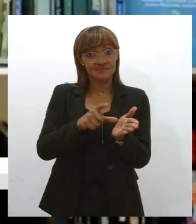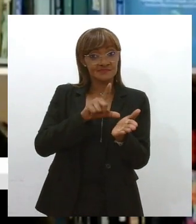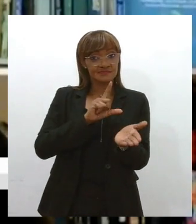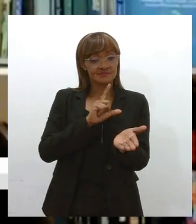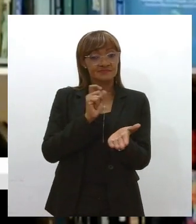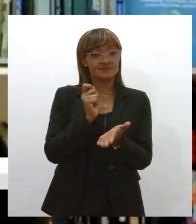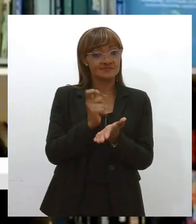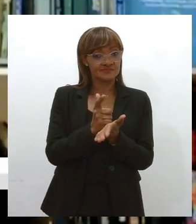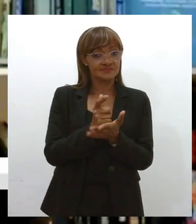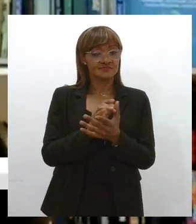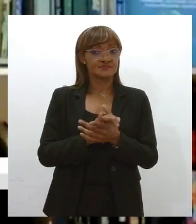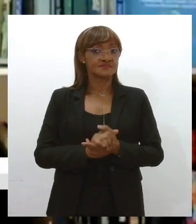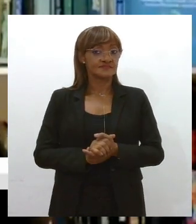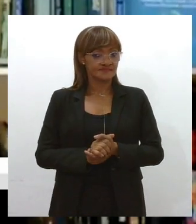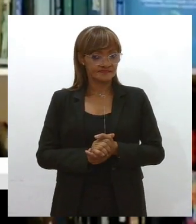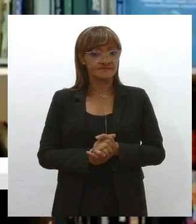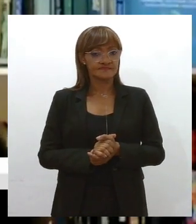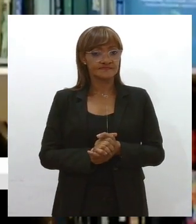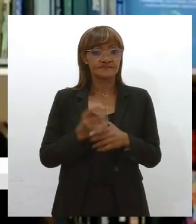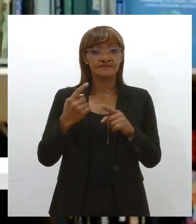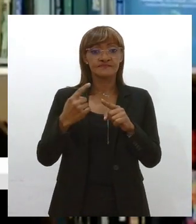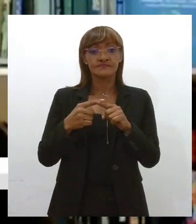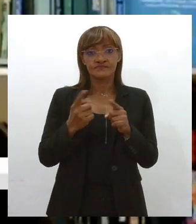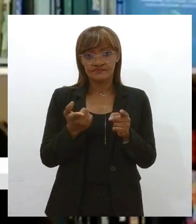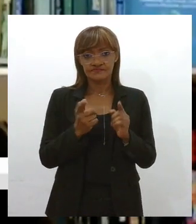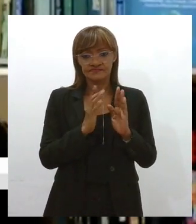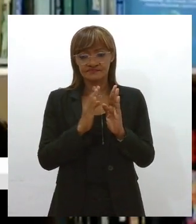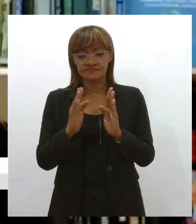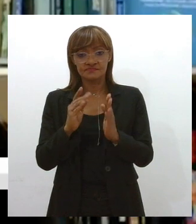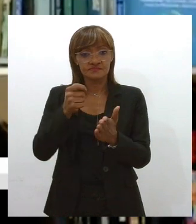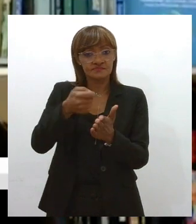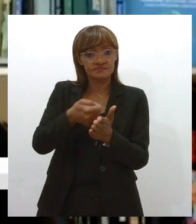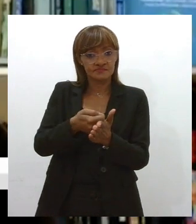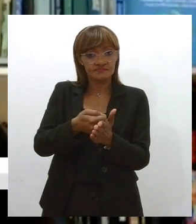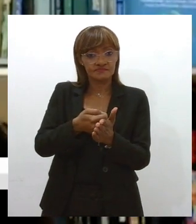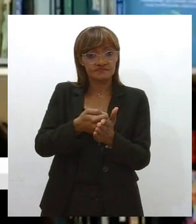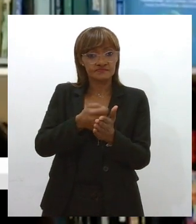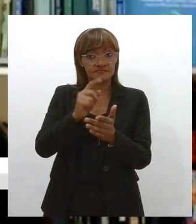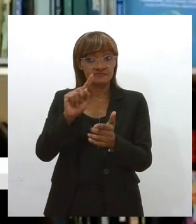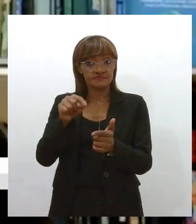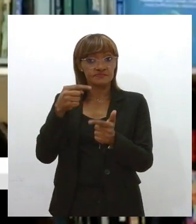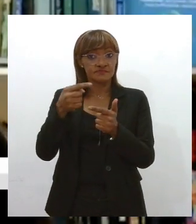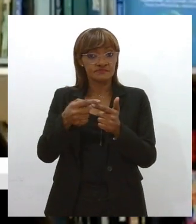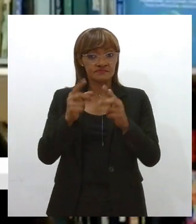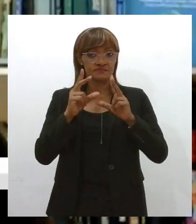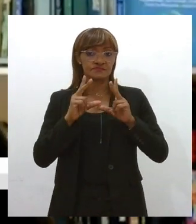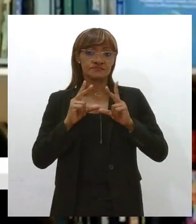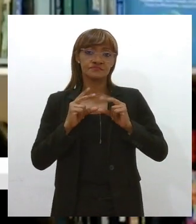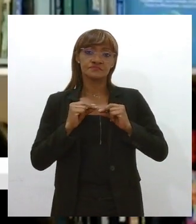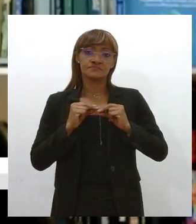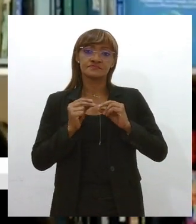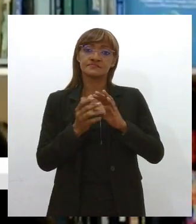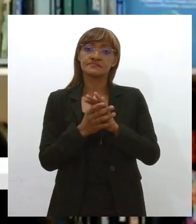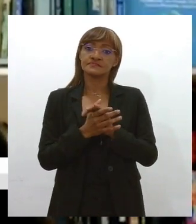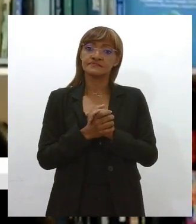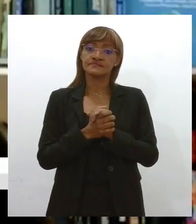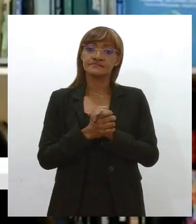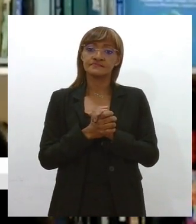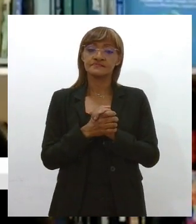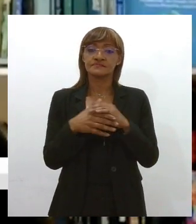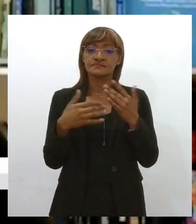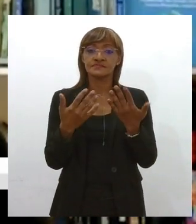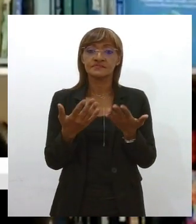né? Porque no financiamento coletivo você paga primeiro para receber depois. Então, a gente fez uma campanha